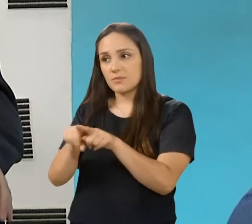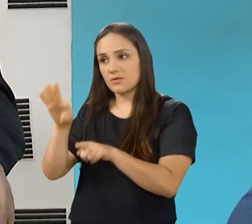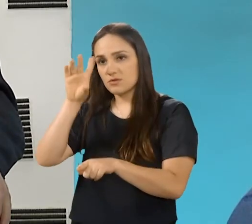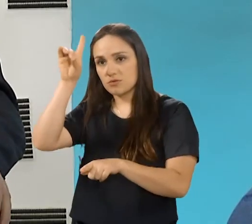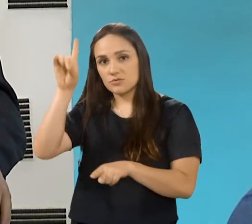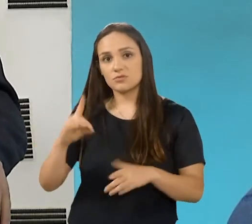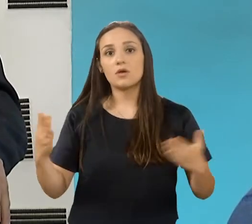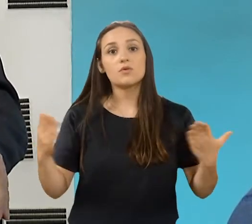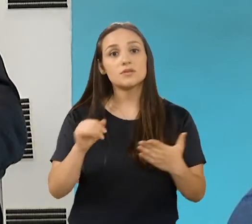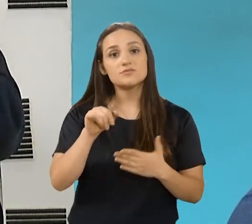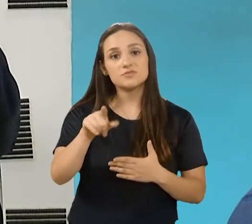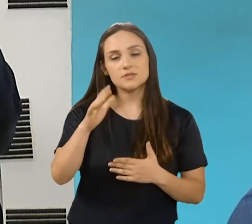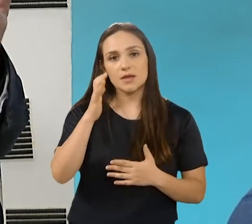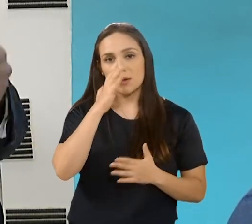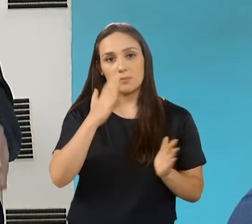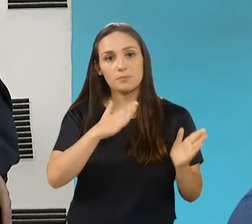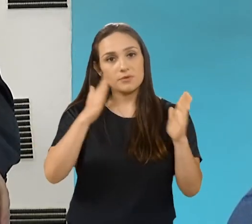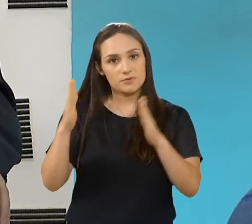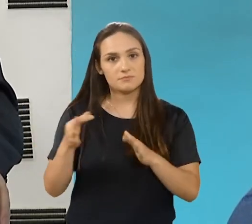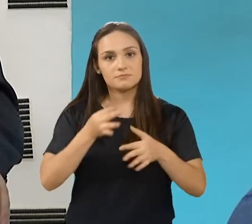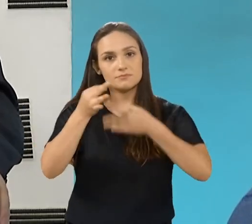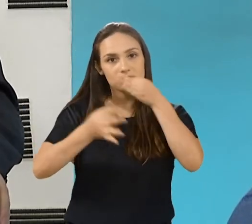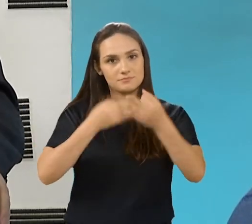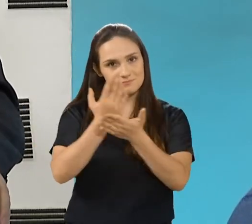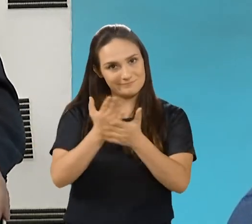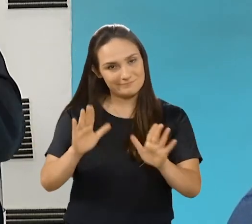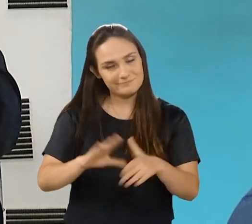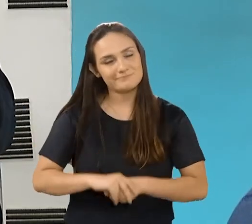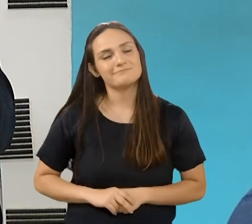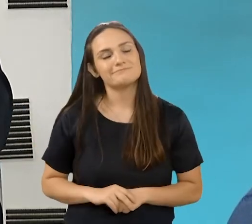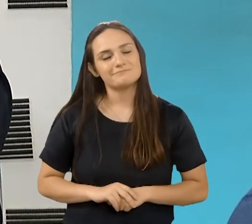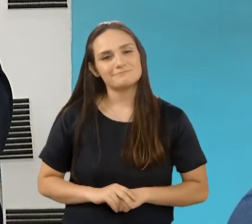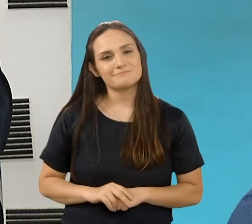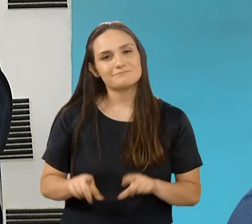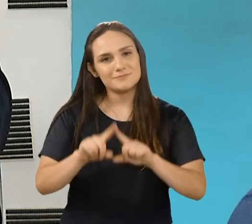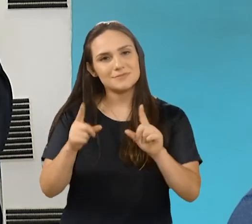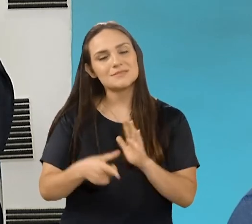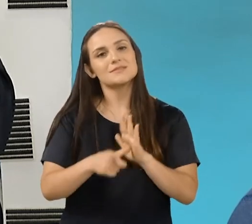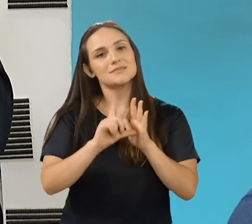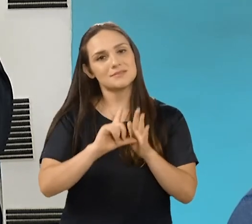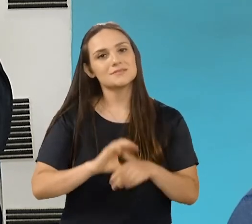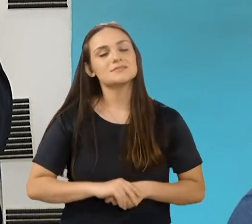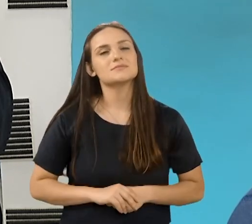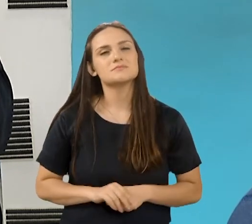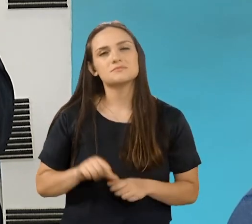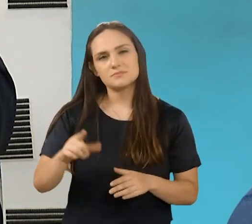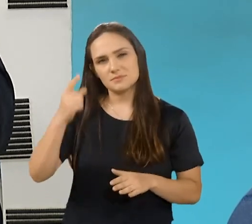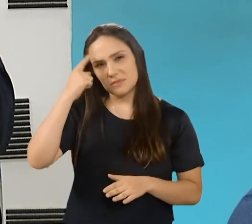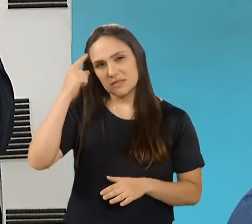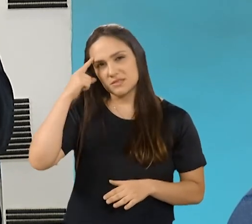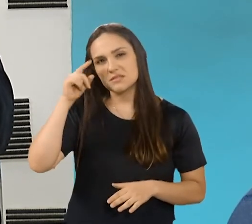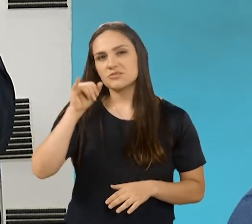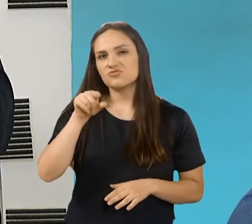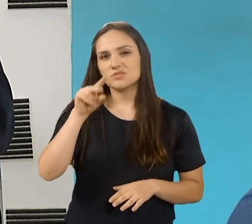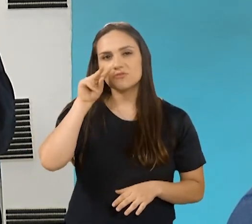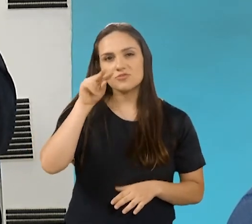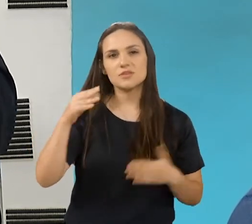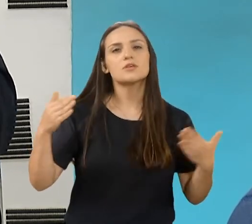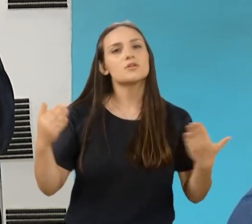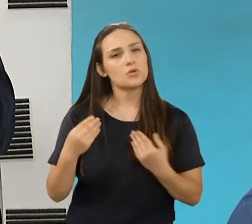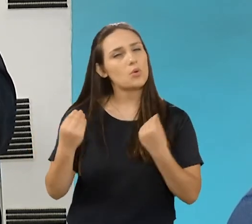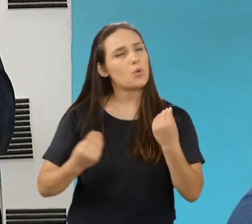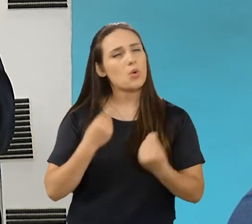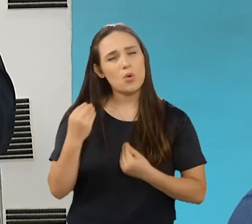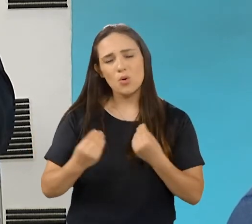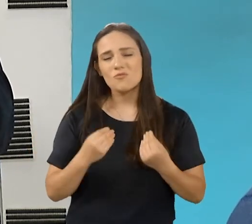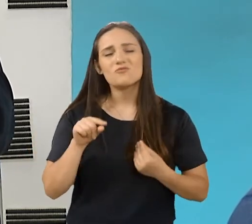você que está em casa acompanhando a gente, o programa Considerações termina por aqui, mas antes gostaria que reflita muito bem, você que está acompanhando, a importância de